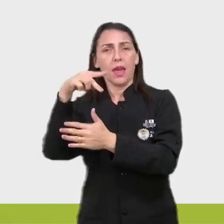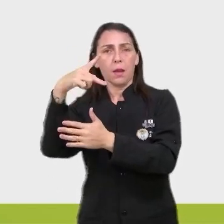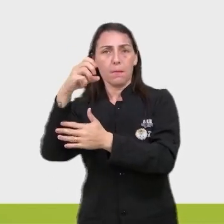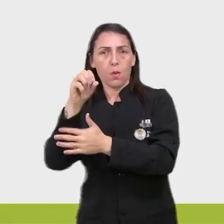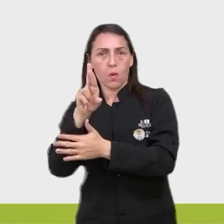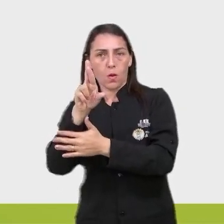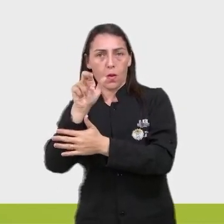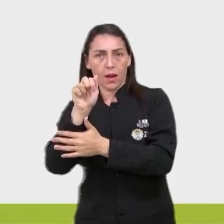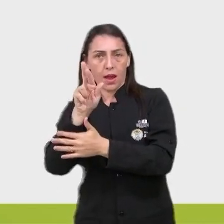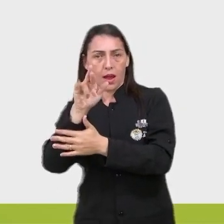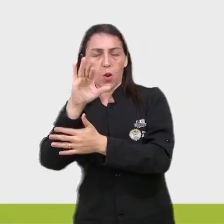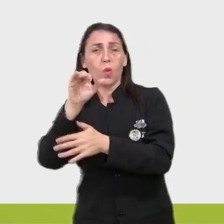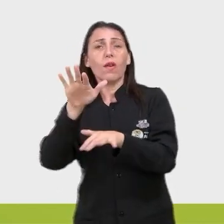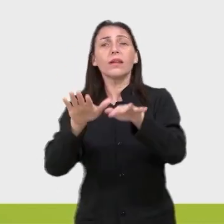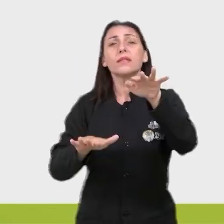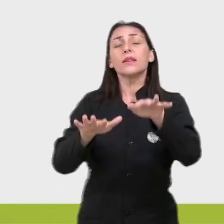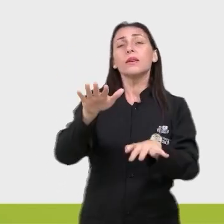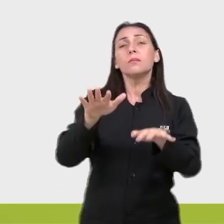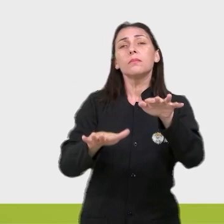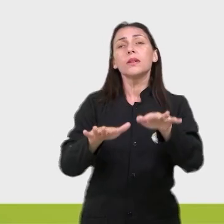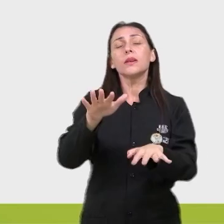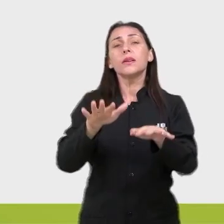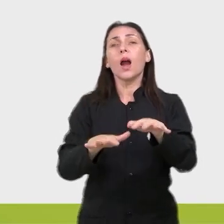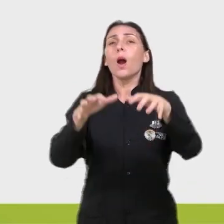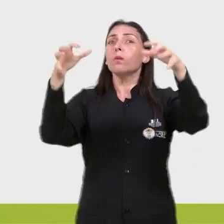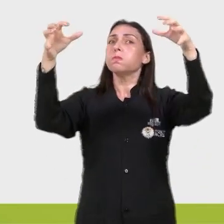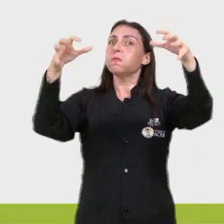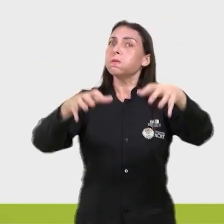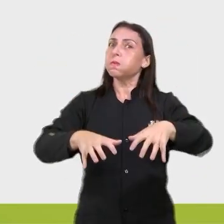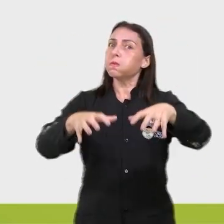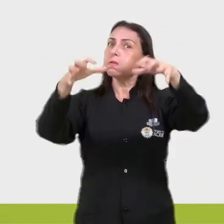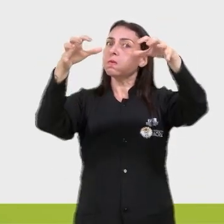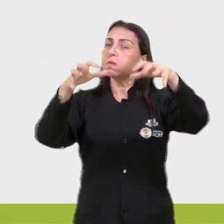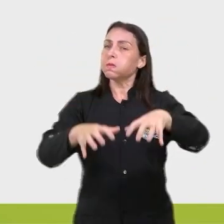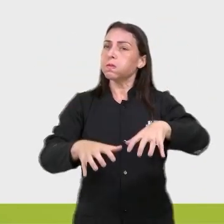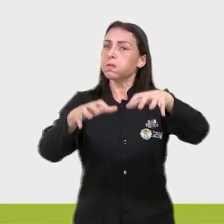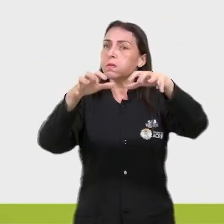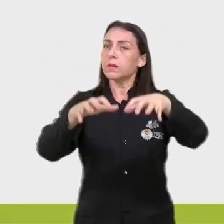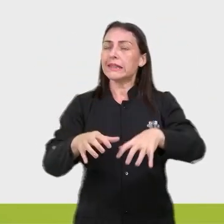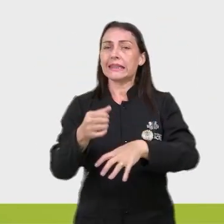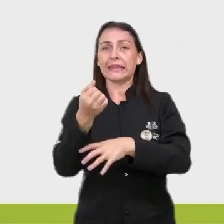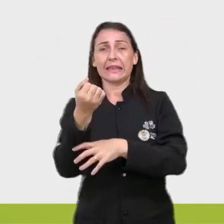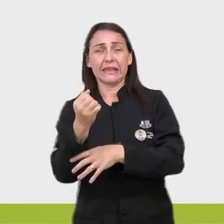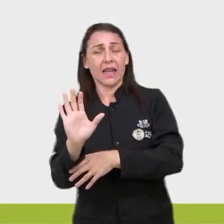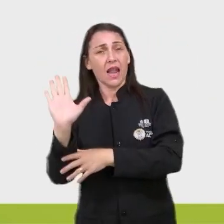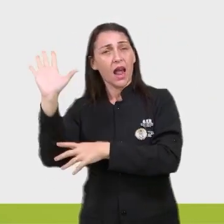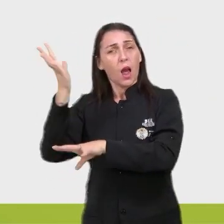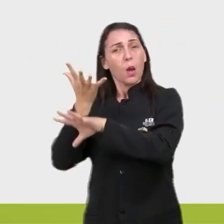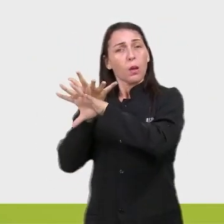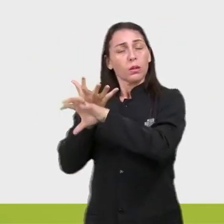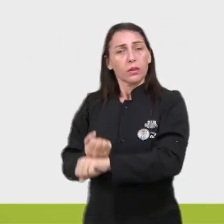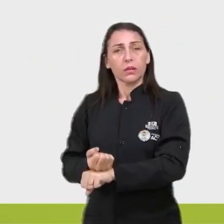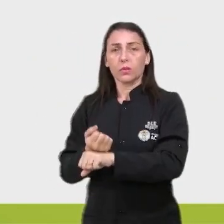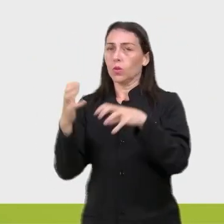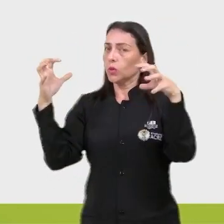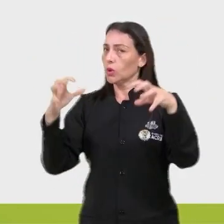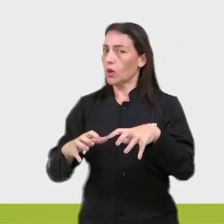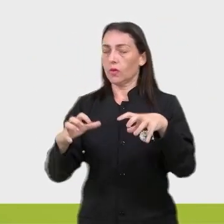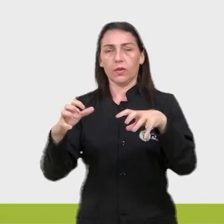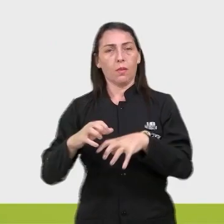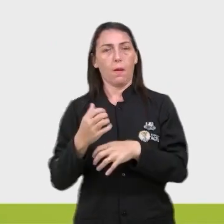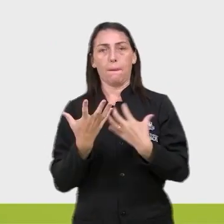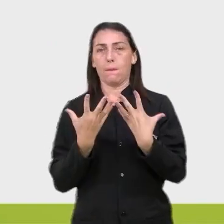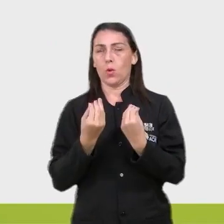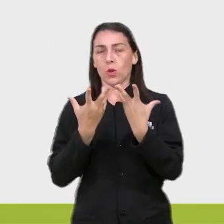temporários? Dependem aí do índice de pluviosidade, tá? Então, lá na Caatinga, não chove tanto como